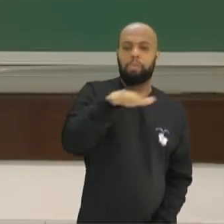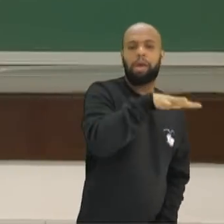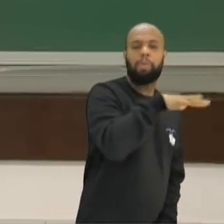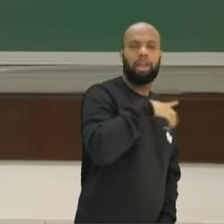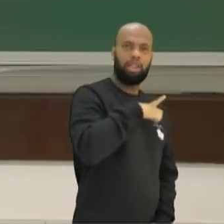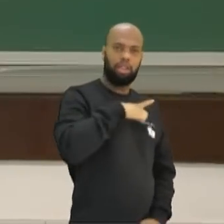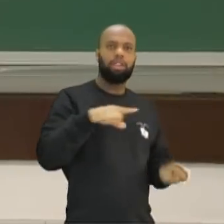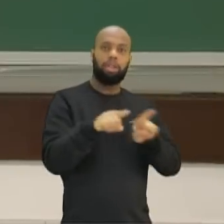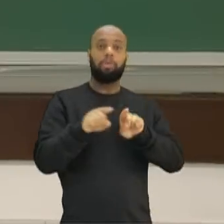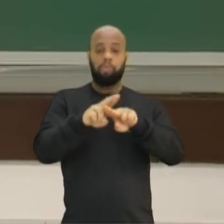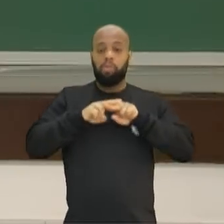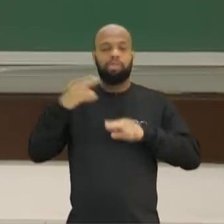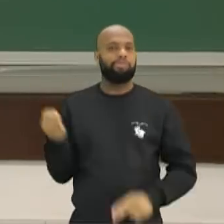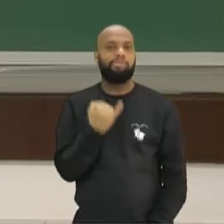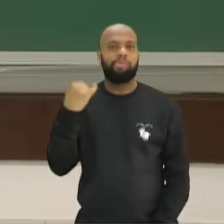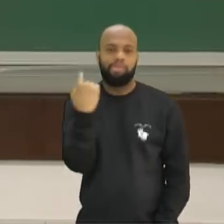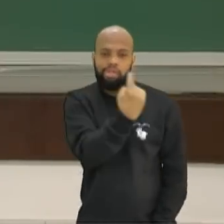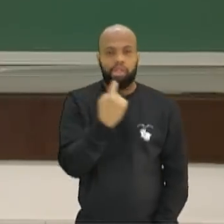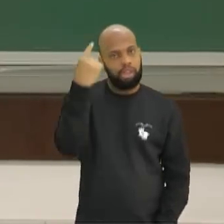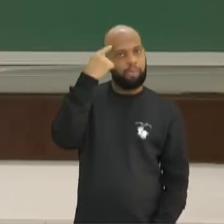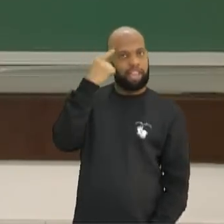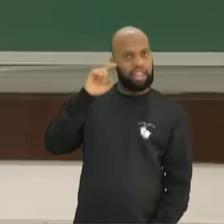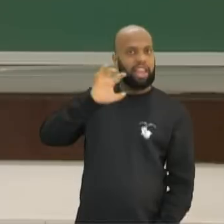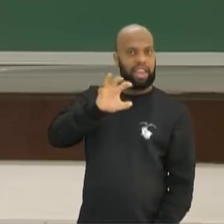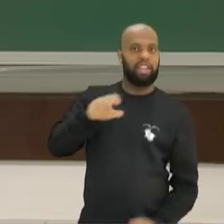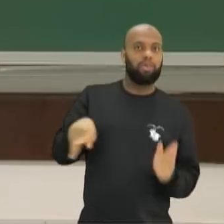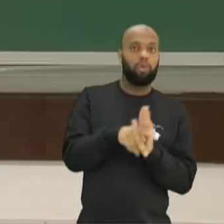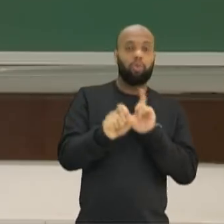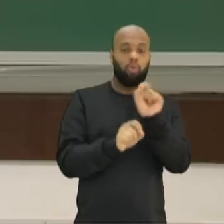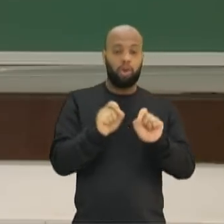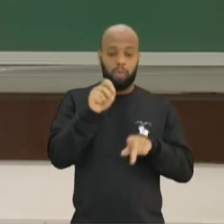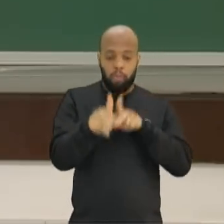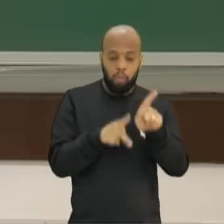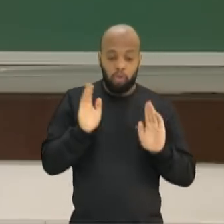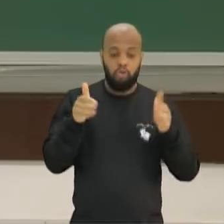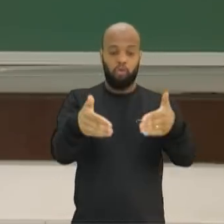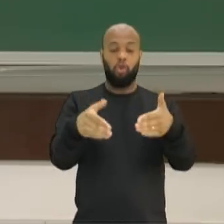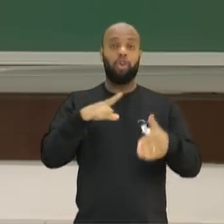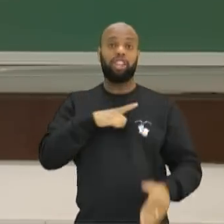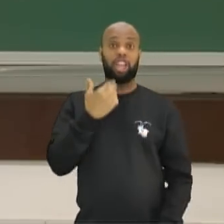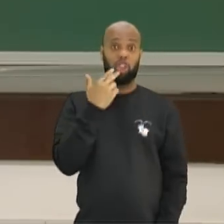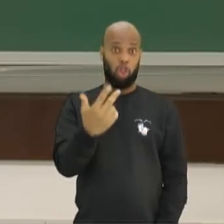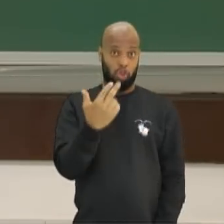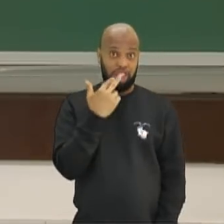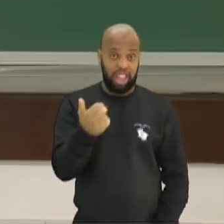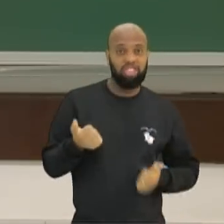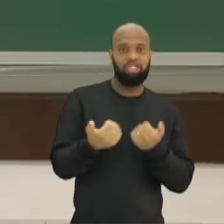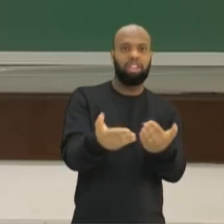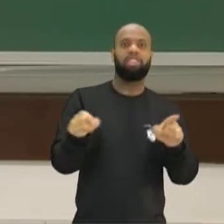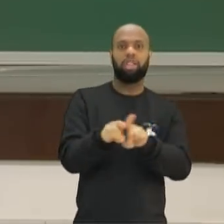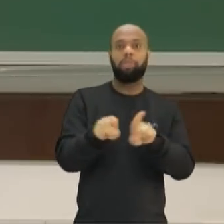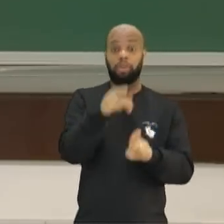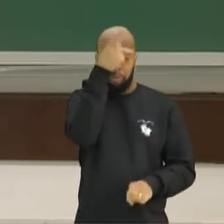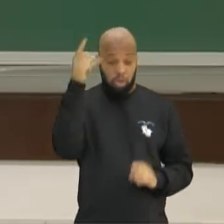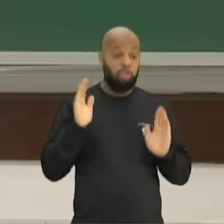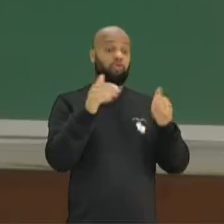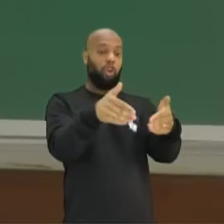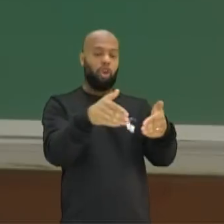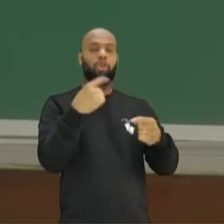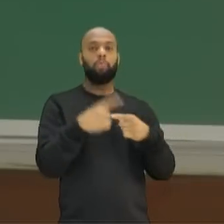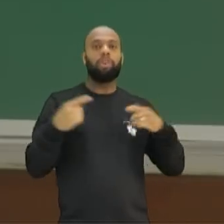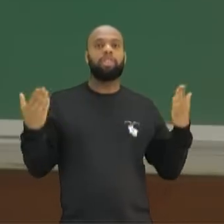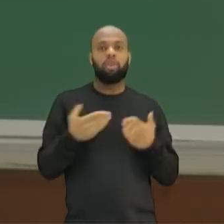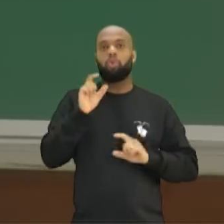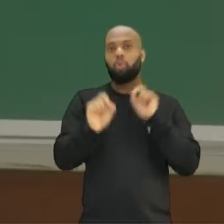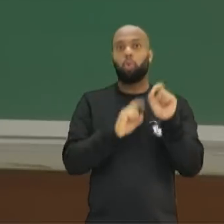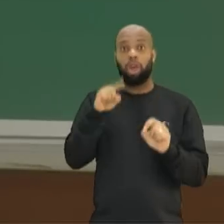a importância de nós pensarmos nesse público-alvo, trazer coisas novas para esse público-alvo, que aparentemente, até agora, é